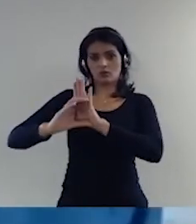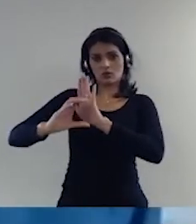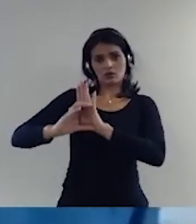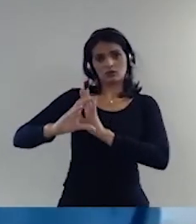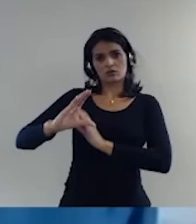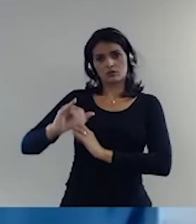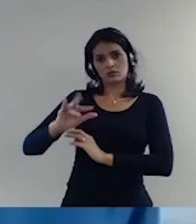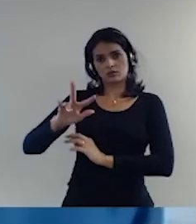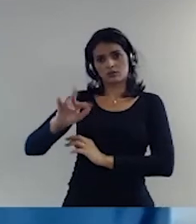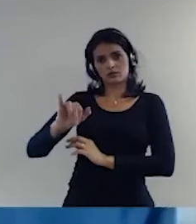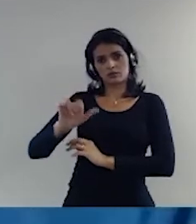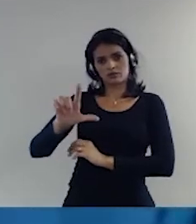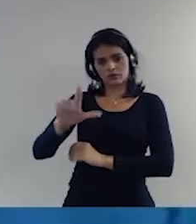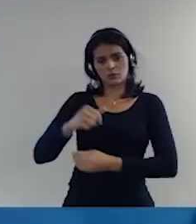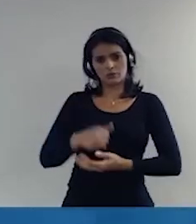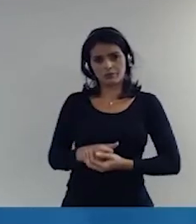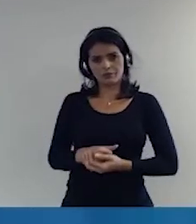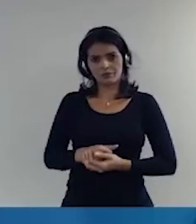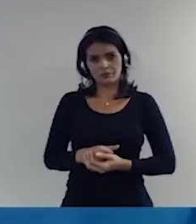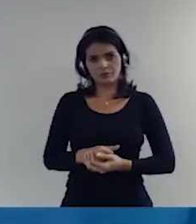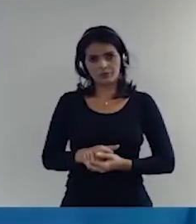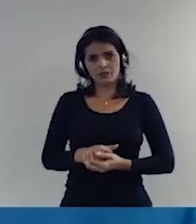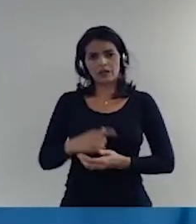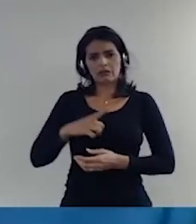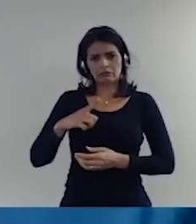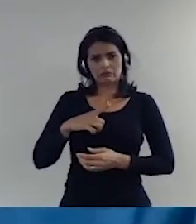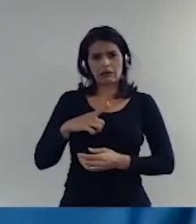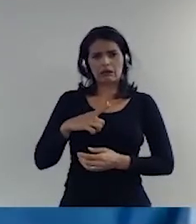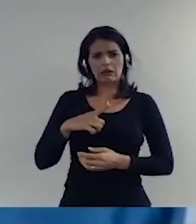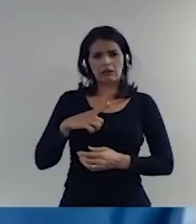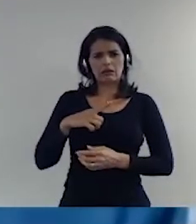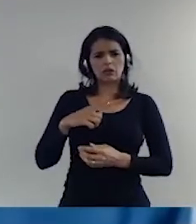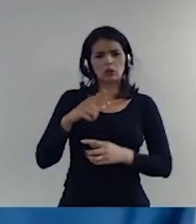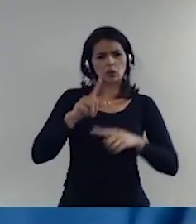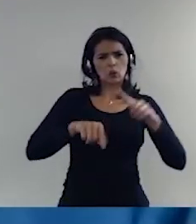que, em hipótese de deterioração parcial da coisa,